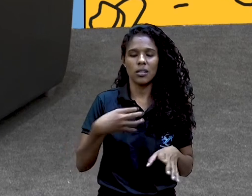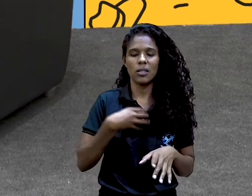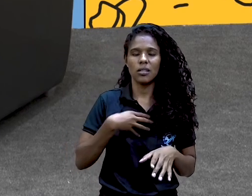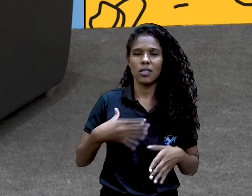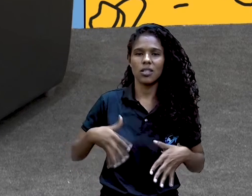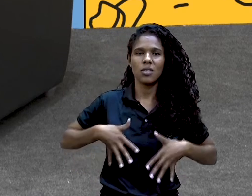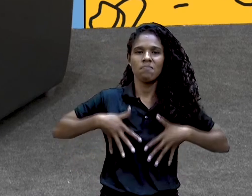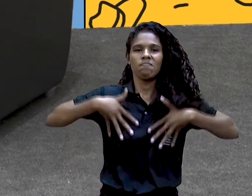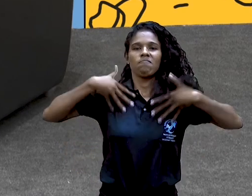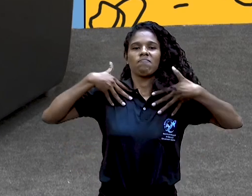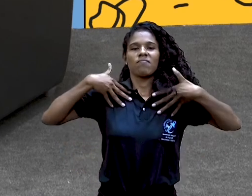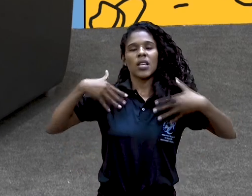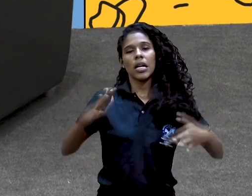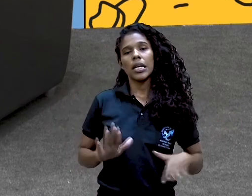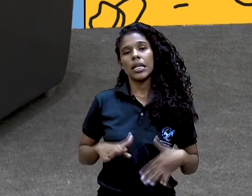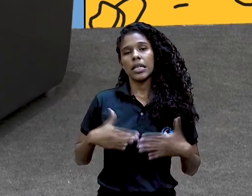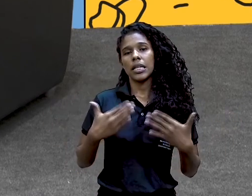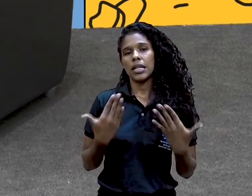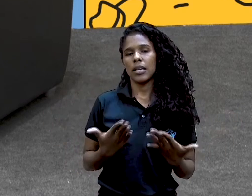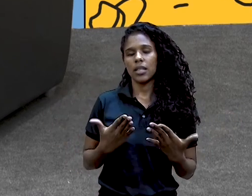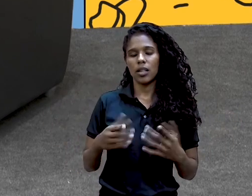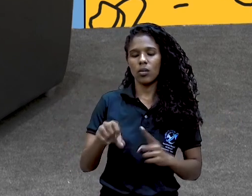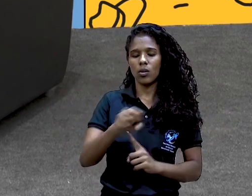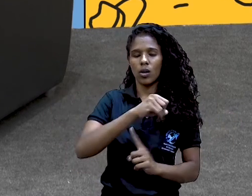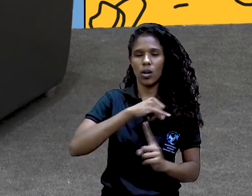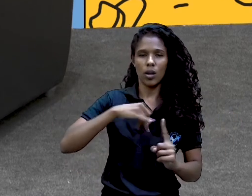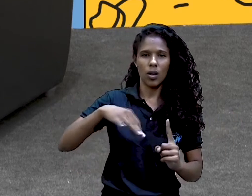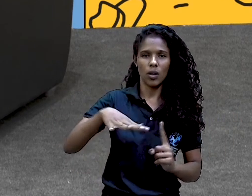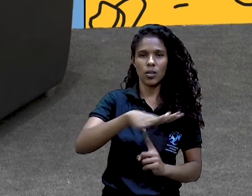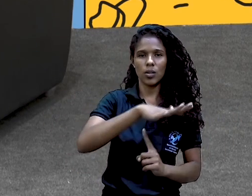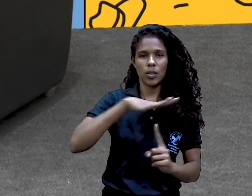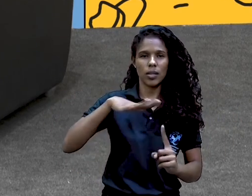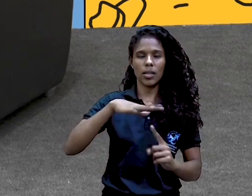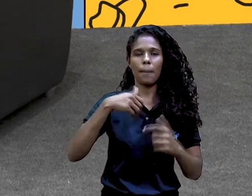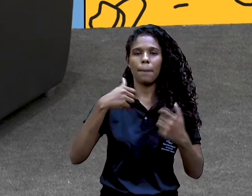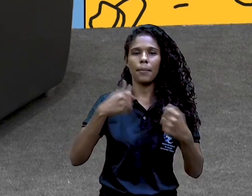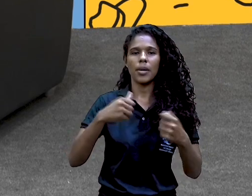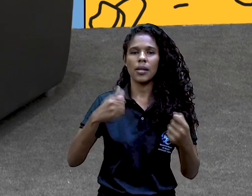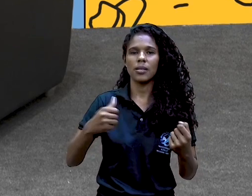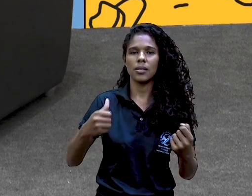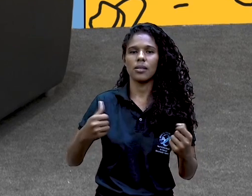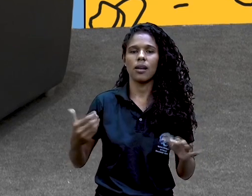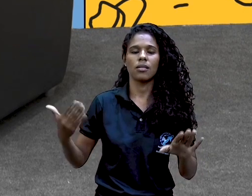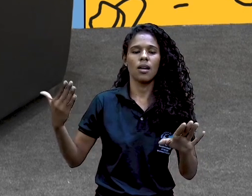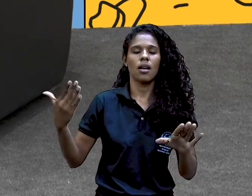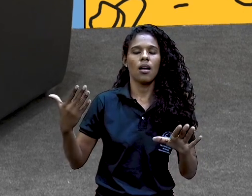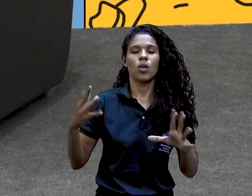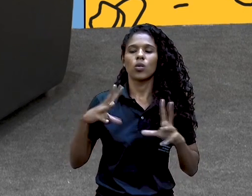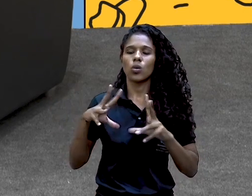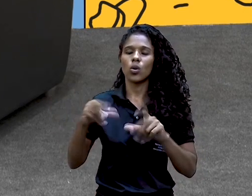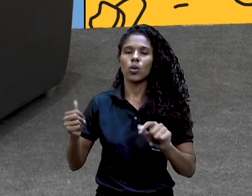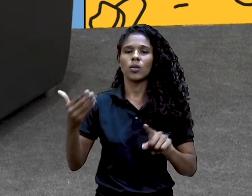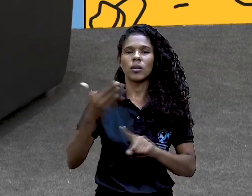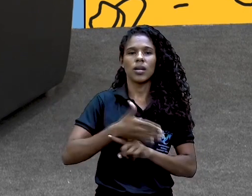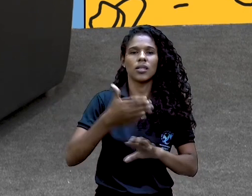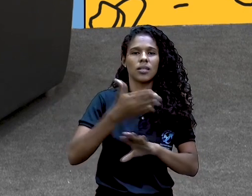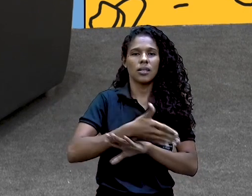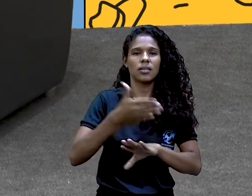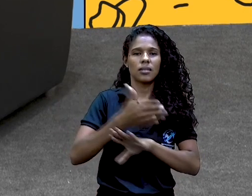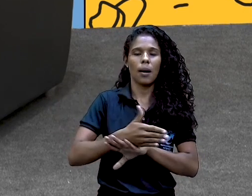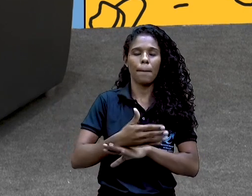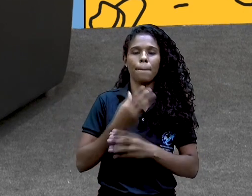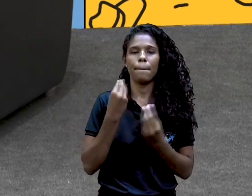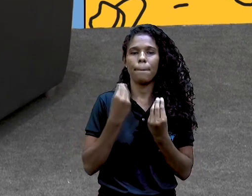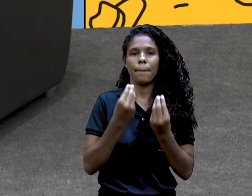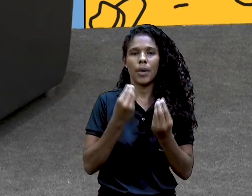essa felicidade seja vinculada ao bem de todos, ao empreendedorismo que agregue, que some. E eu estou